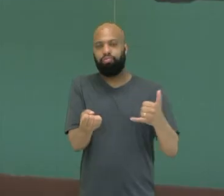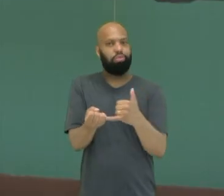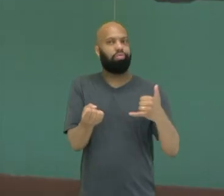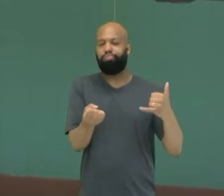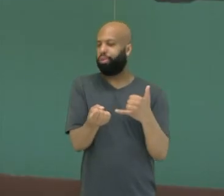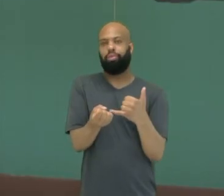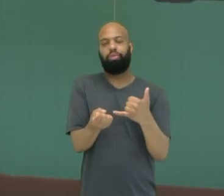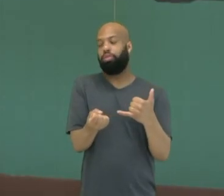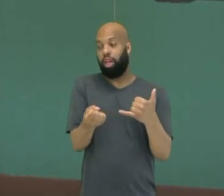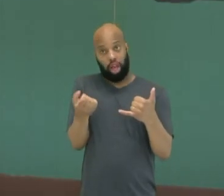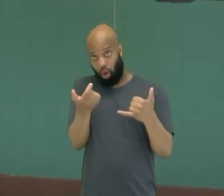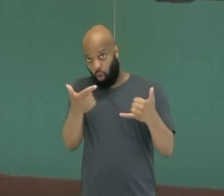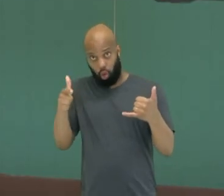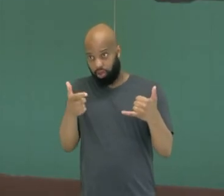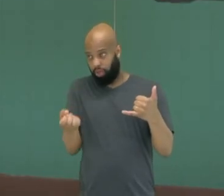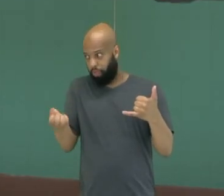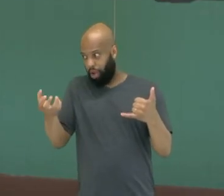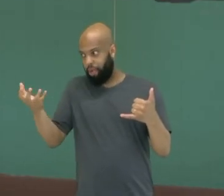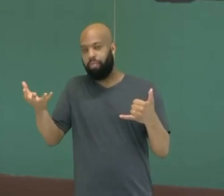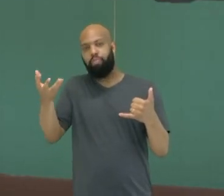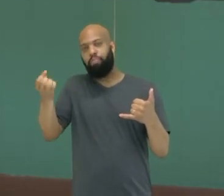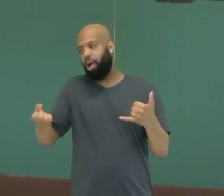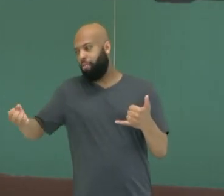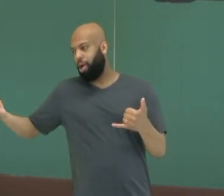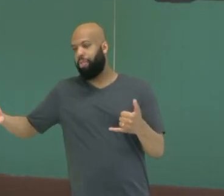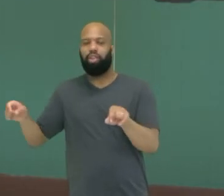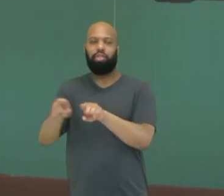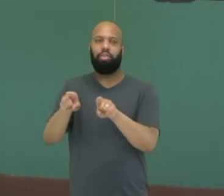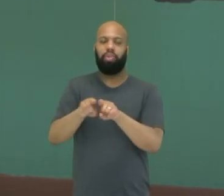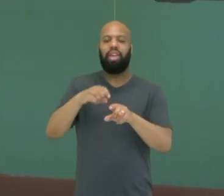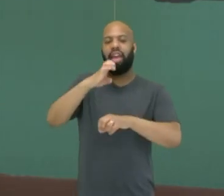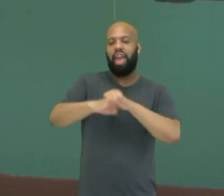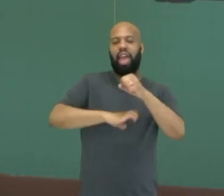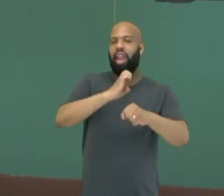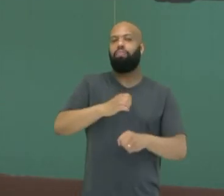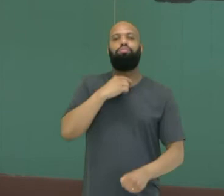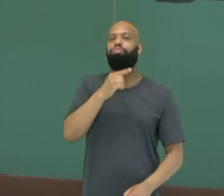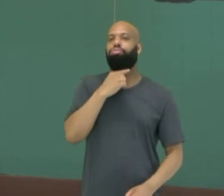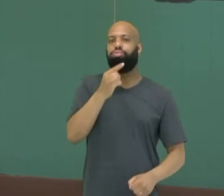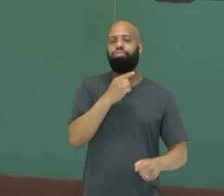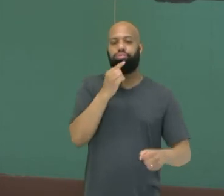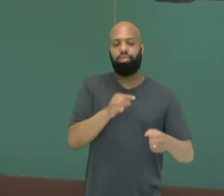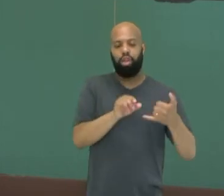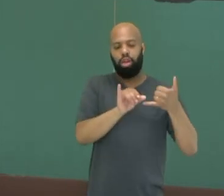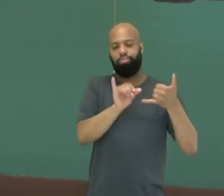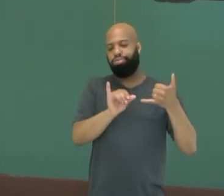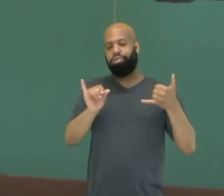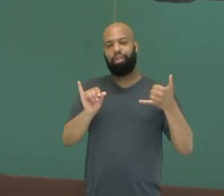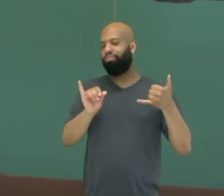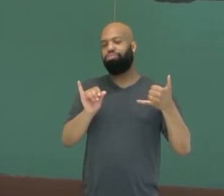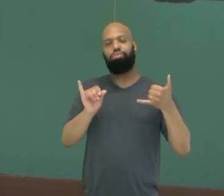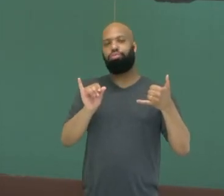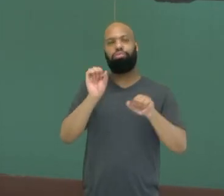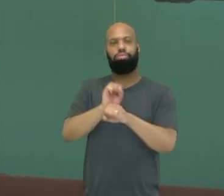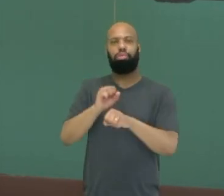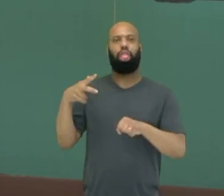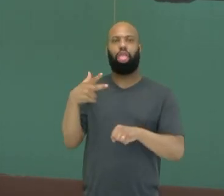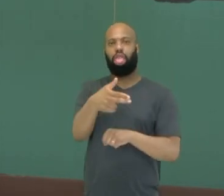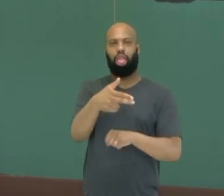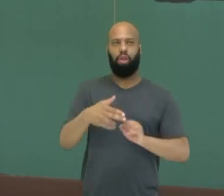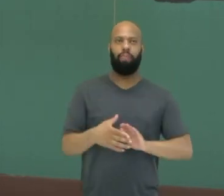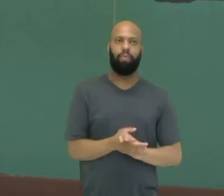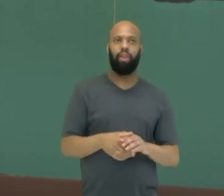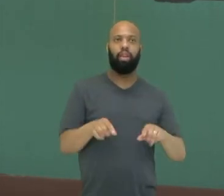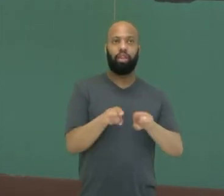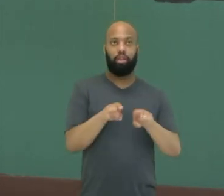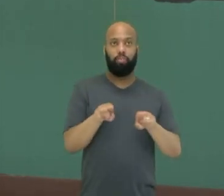interrompido, ou seja, os elétrons não conseguem circular nesse circuito, não chegam nas demais. E lembram que eu falei que tinha